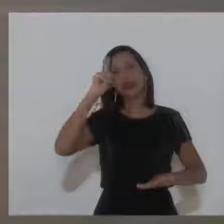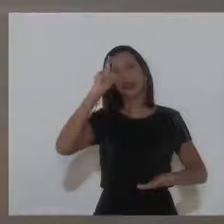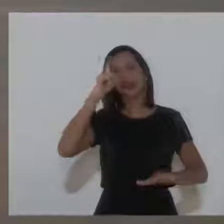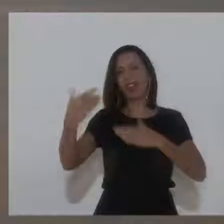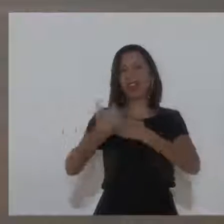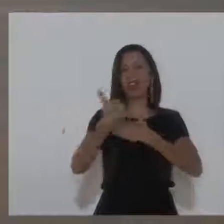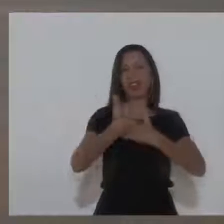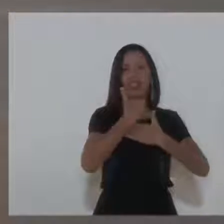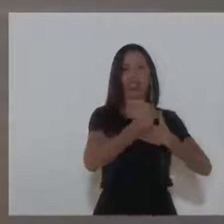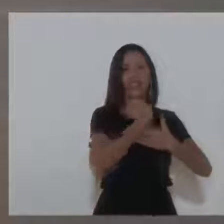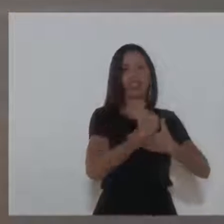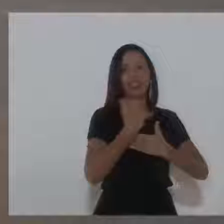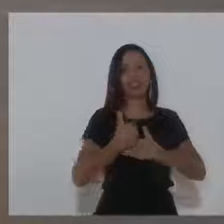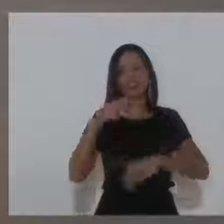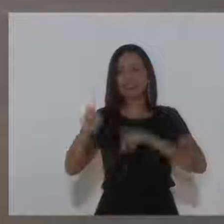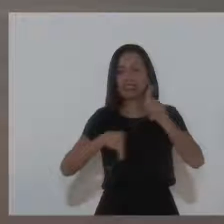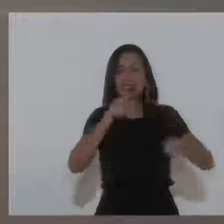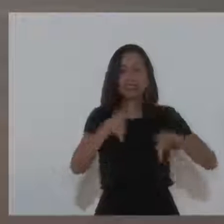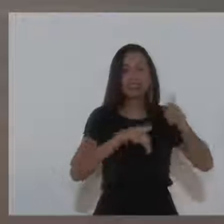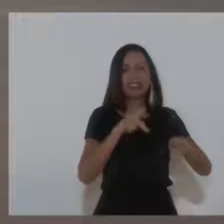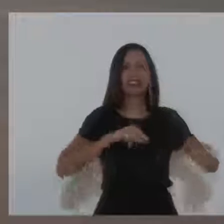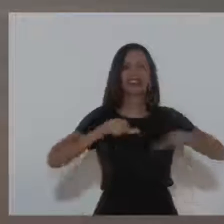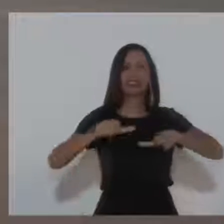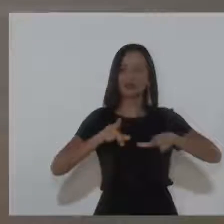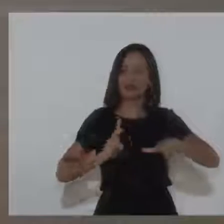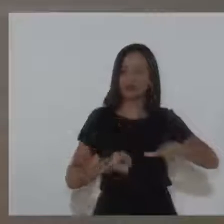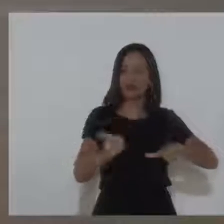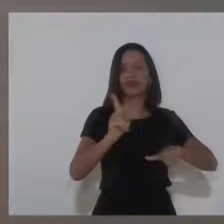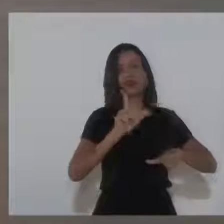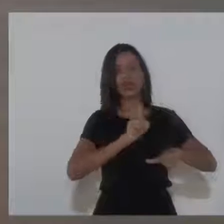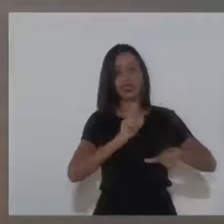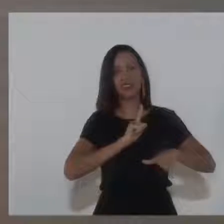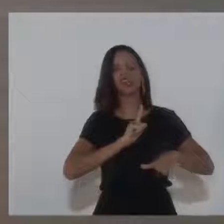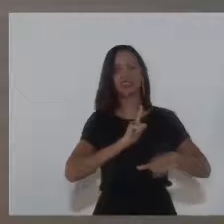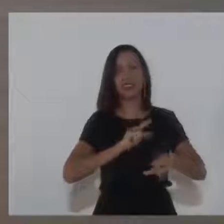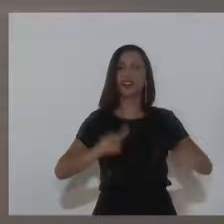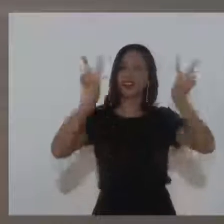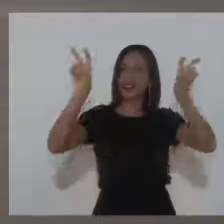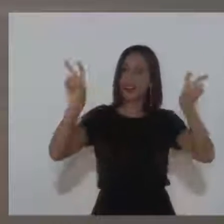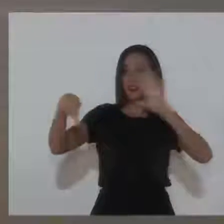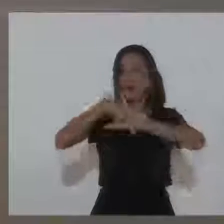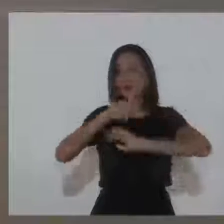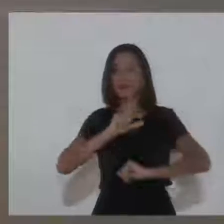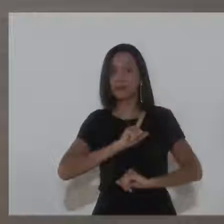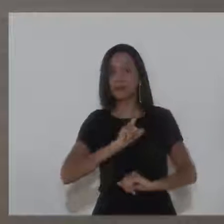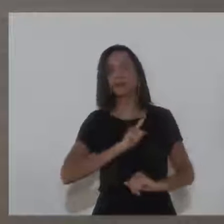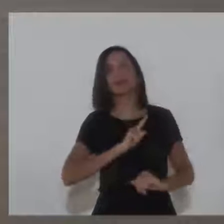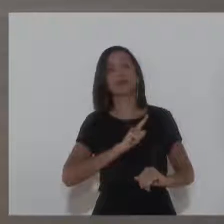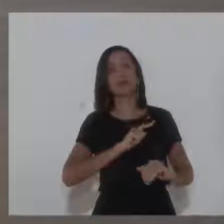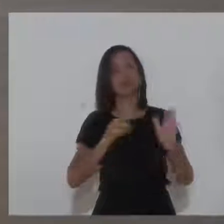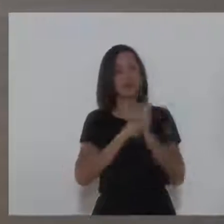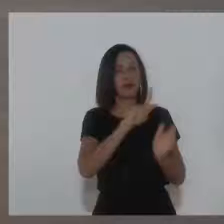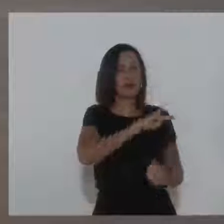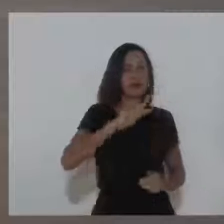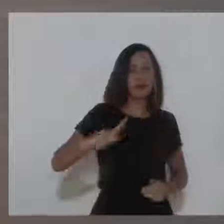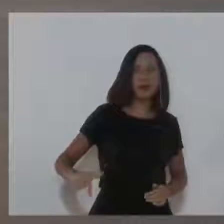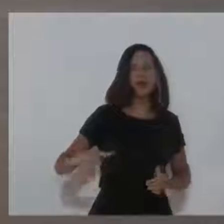procurando para ver algumas ações, tanto no executivo, em algumas secretarias,